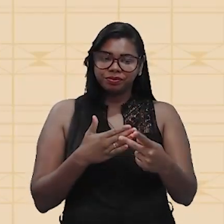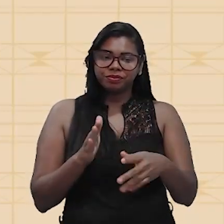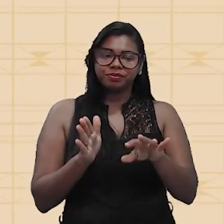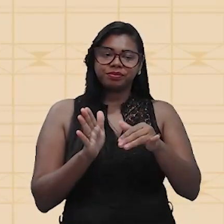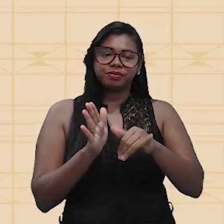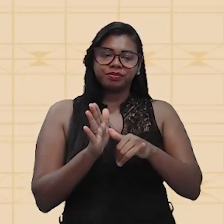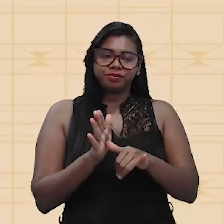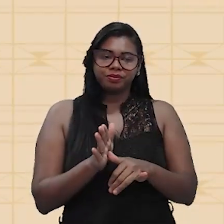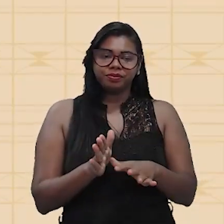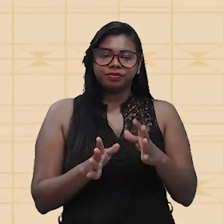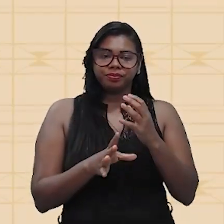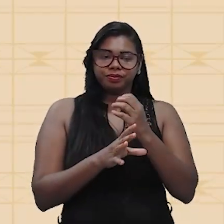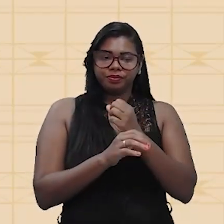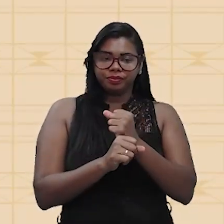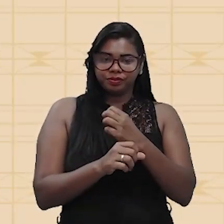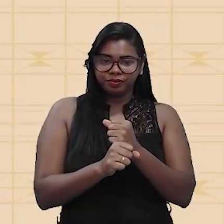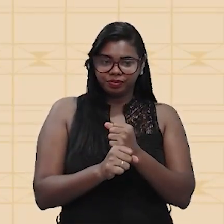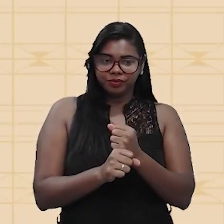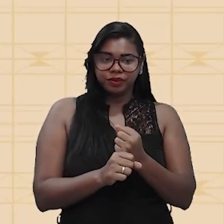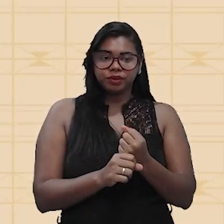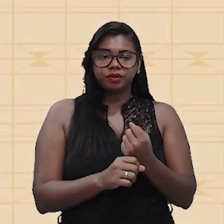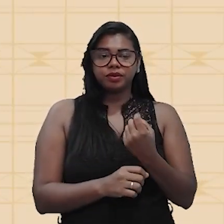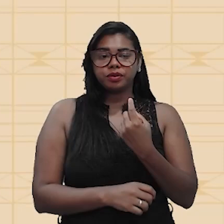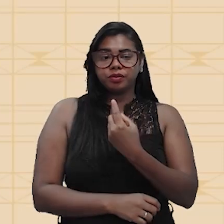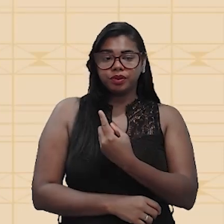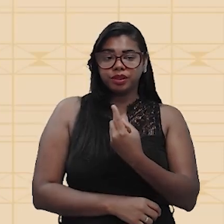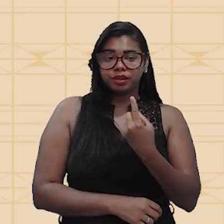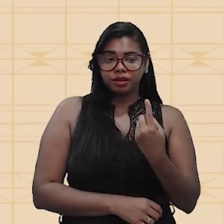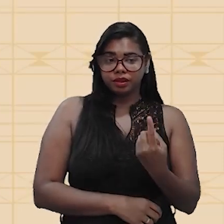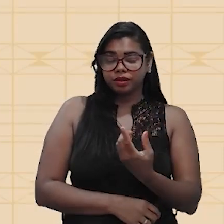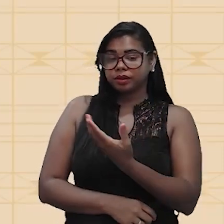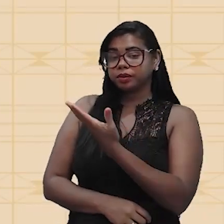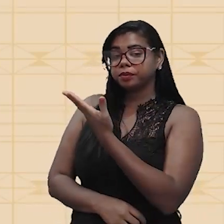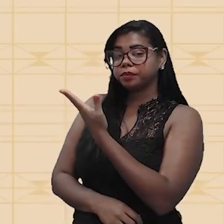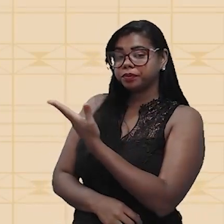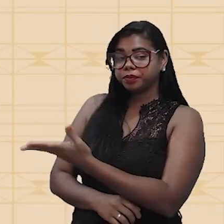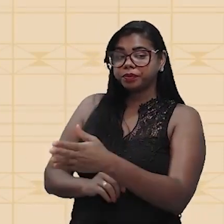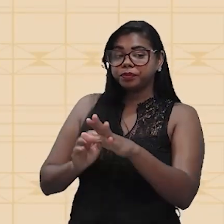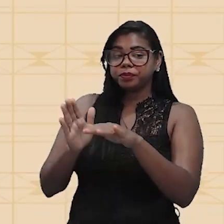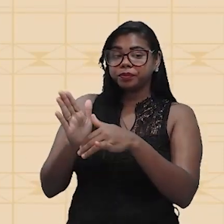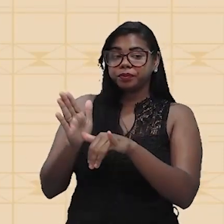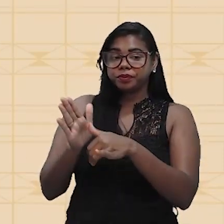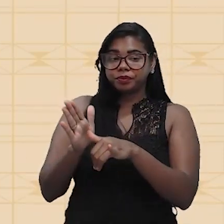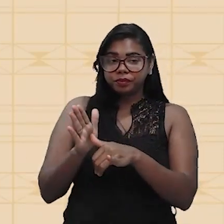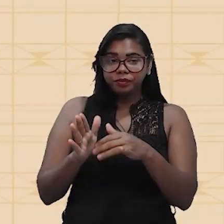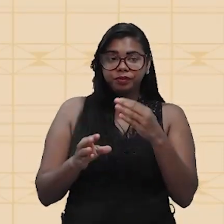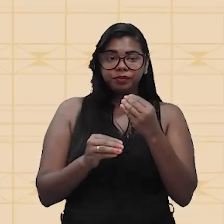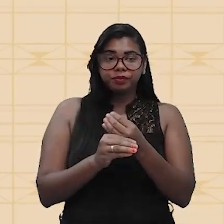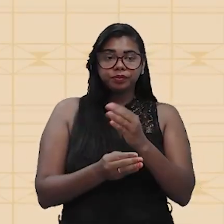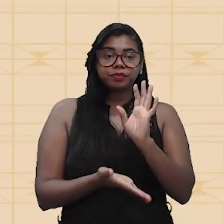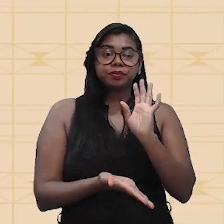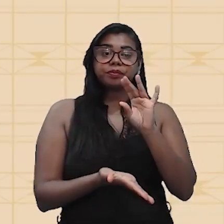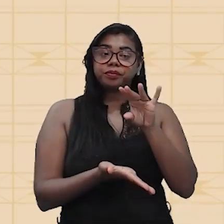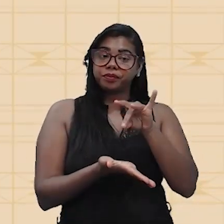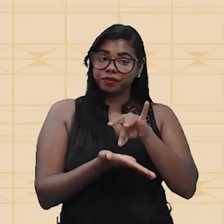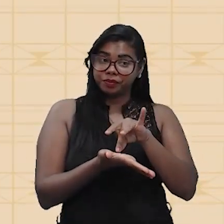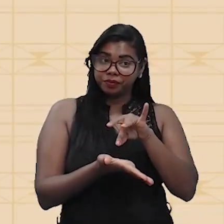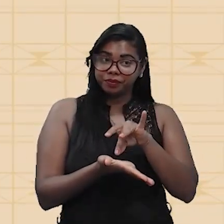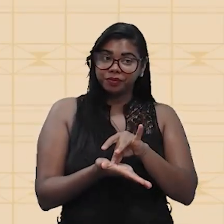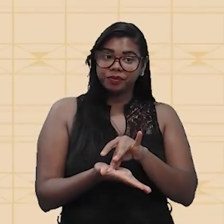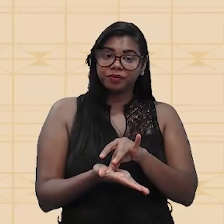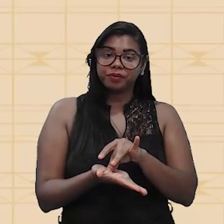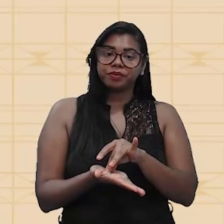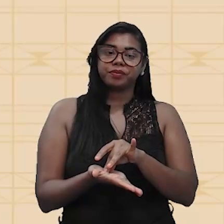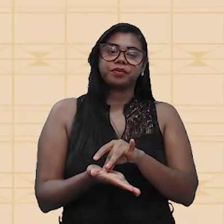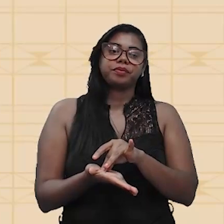o valor de cada um deles. Lembrando que se esses geradores forem reais, as suas resistências